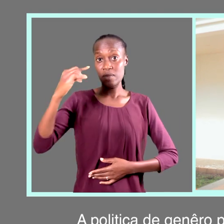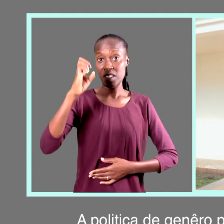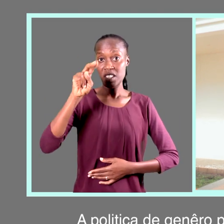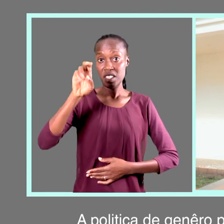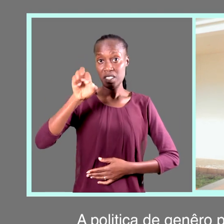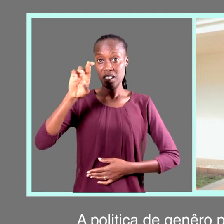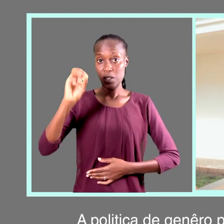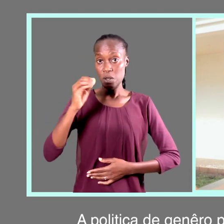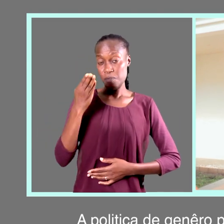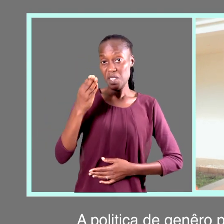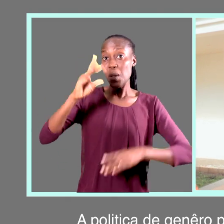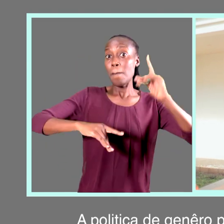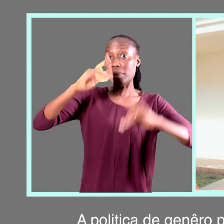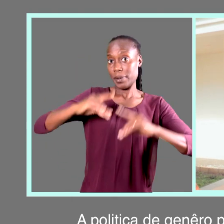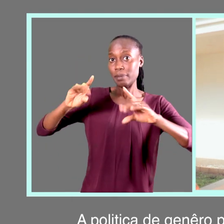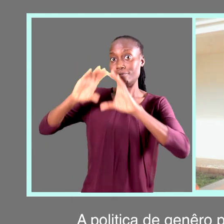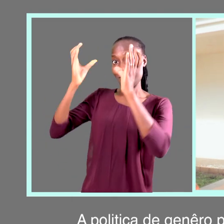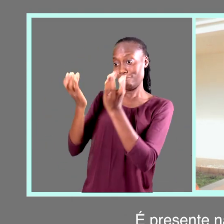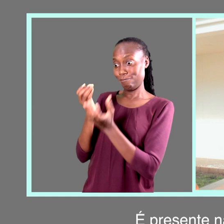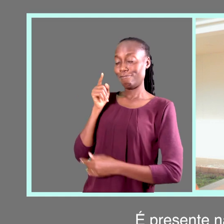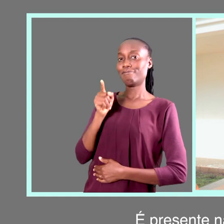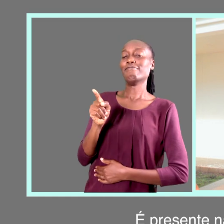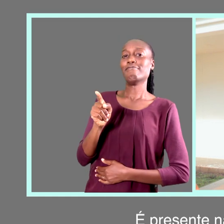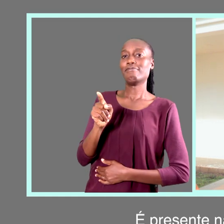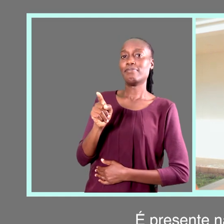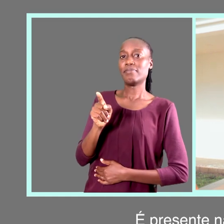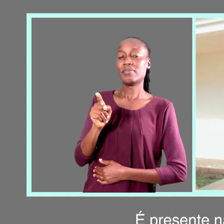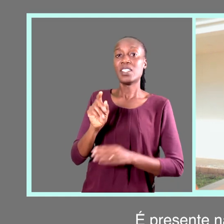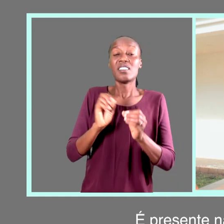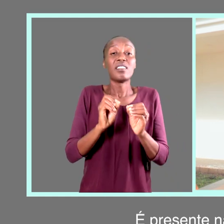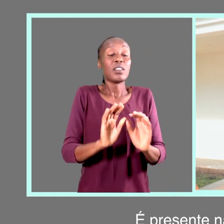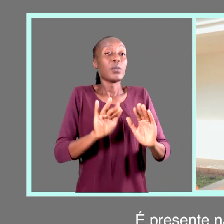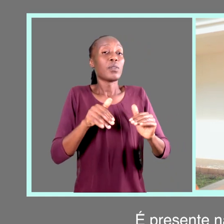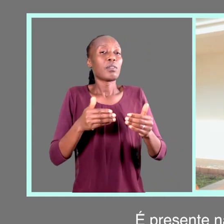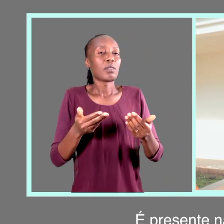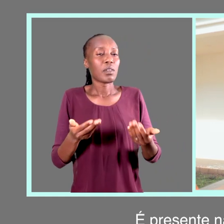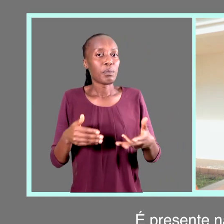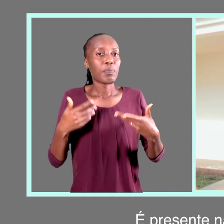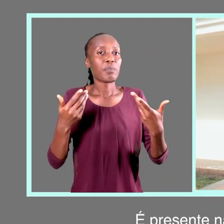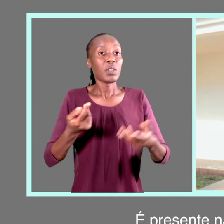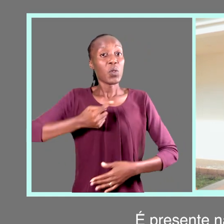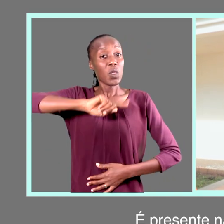género para nós é um político transversal, então é presente